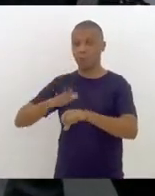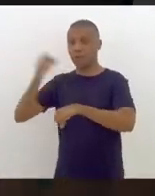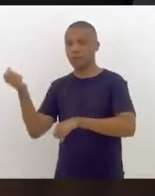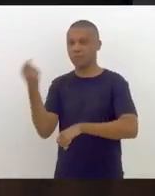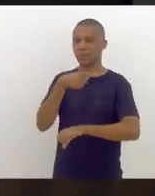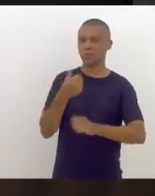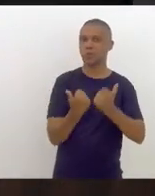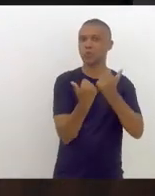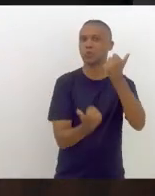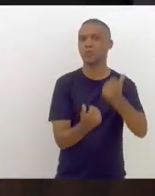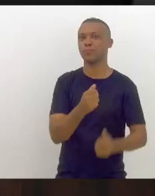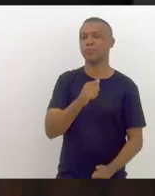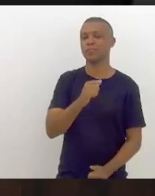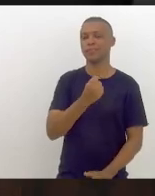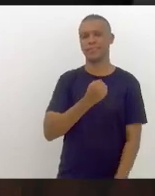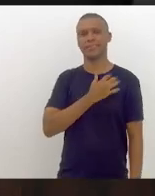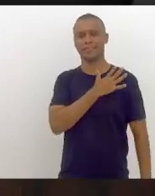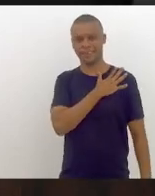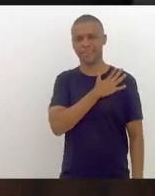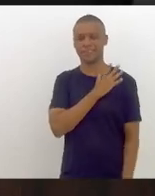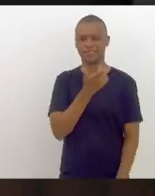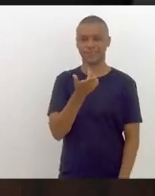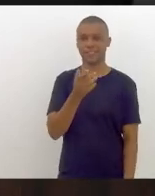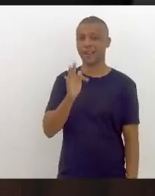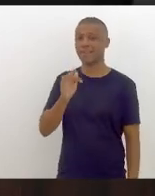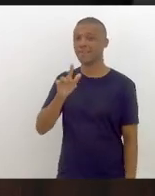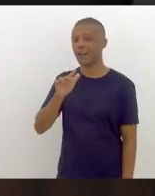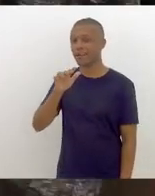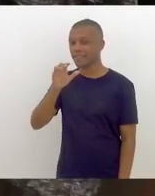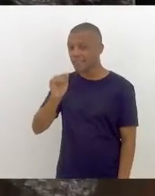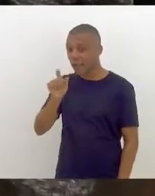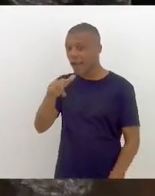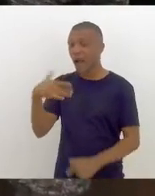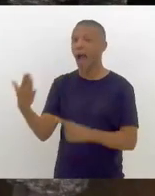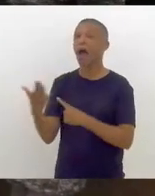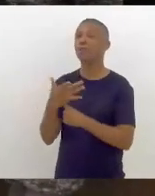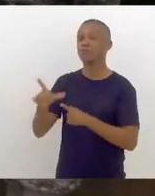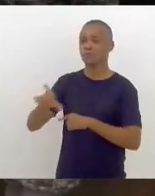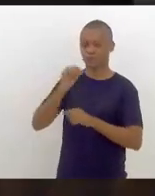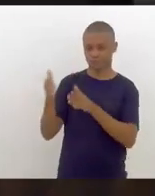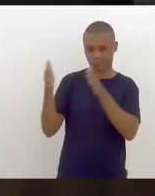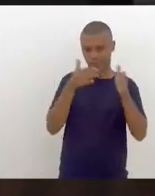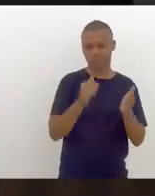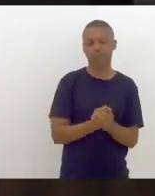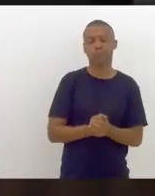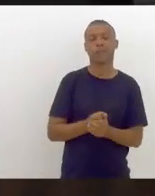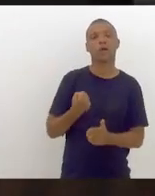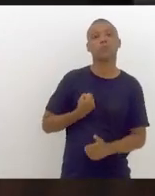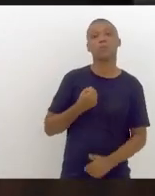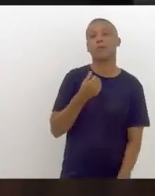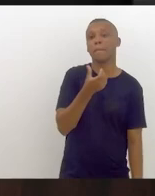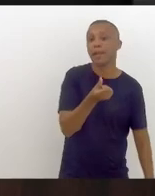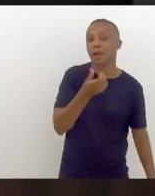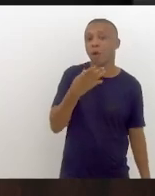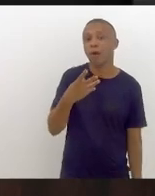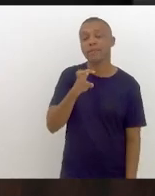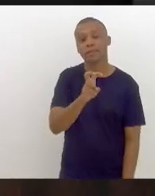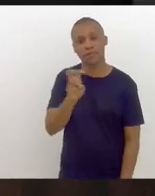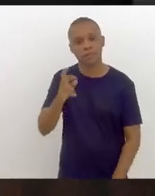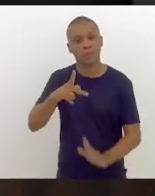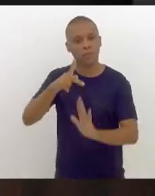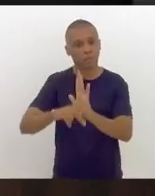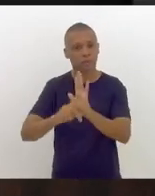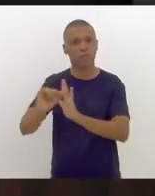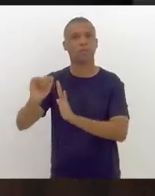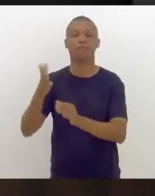é Flavinha ajudou aí nessa escolha Vamos então ao 6455 vamos voltar